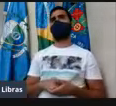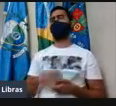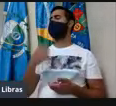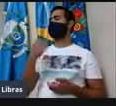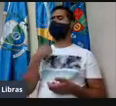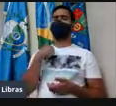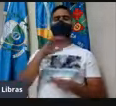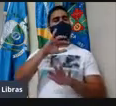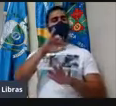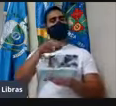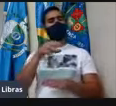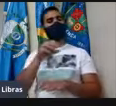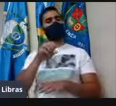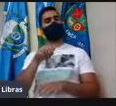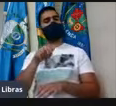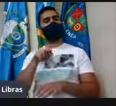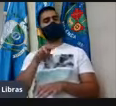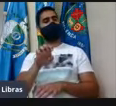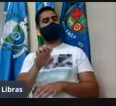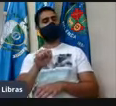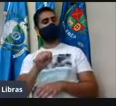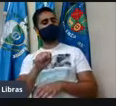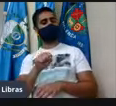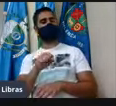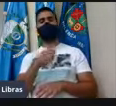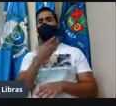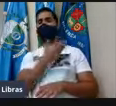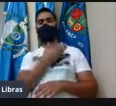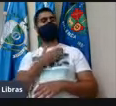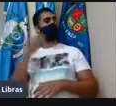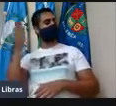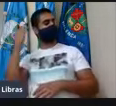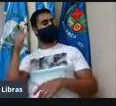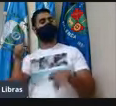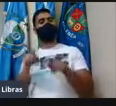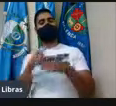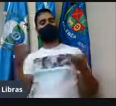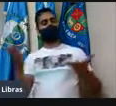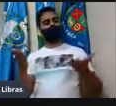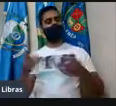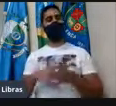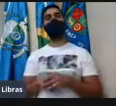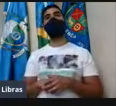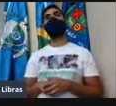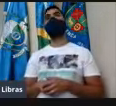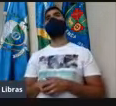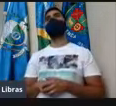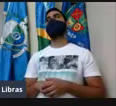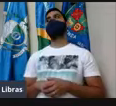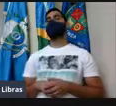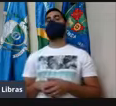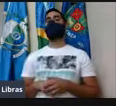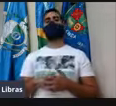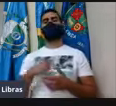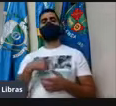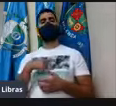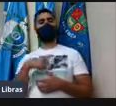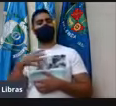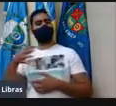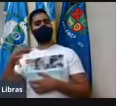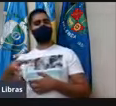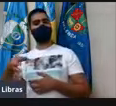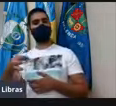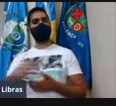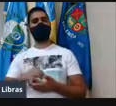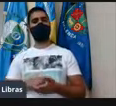ter você aqui nessa casa, um amigo, um parceiro do passado, do presente, e eu tenho certeza que